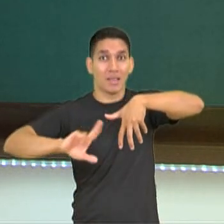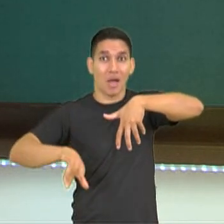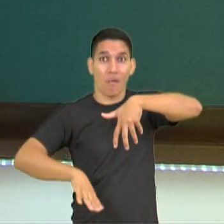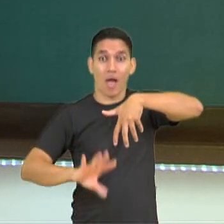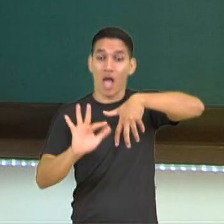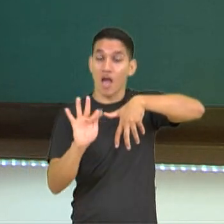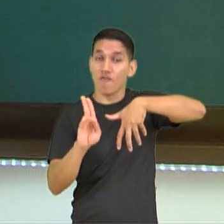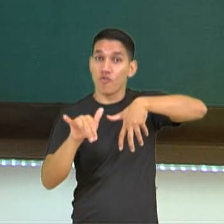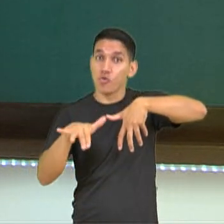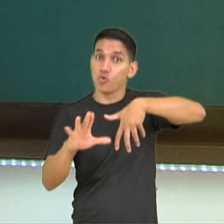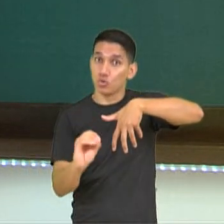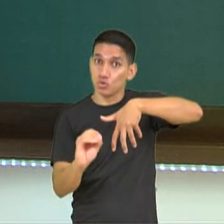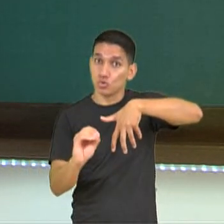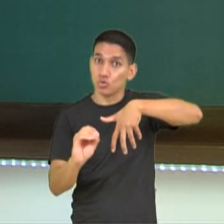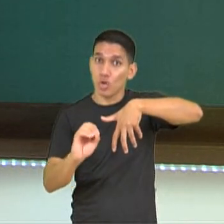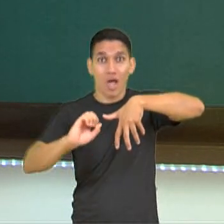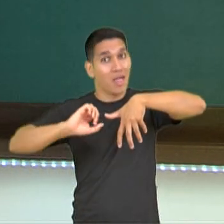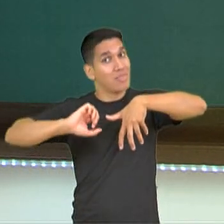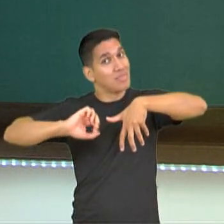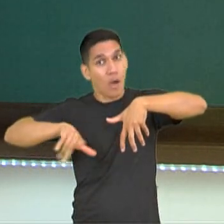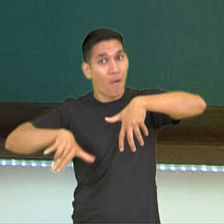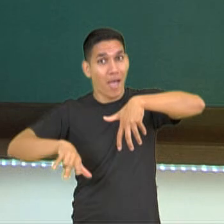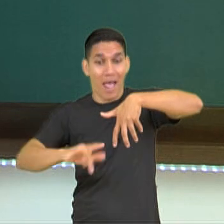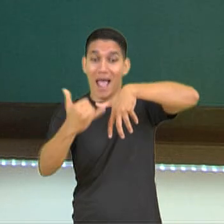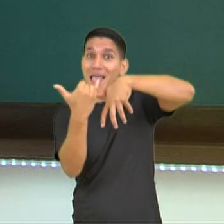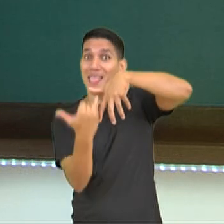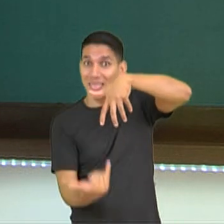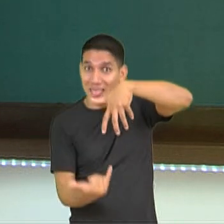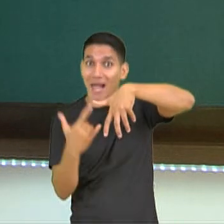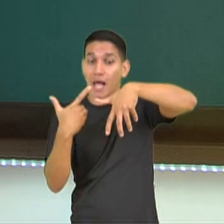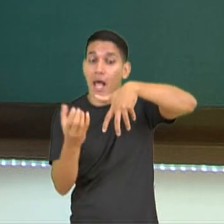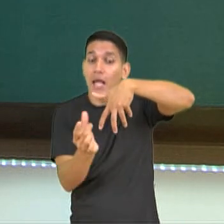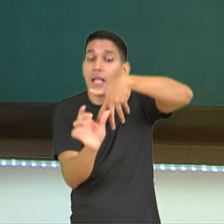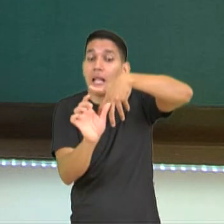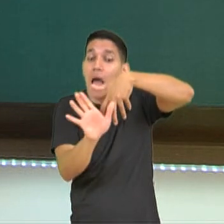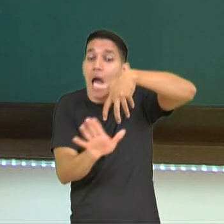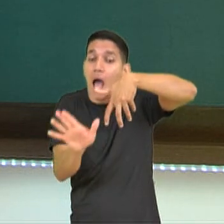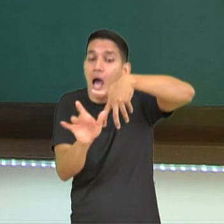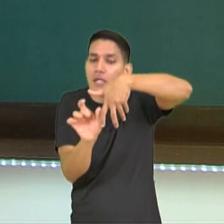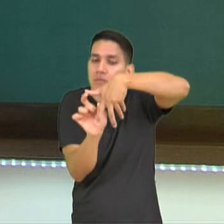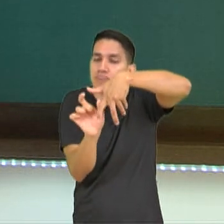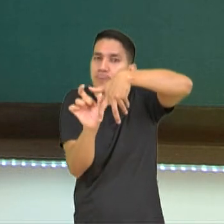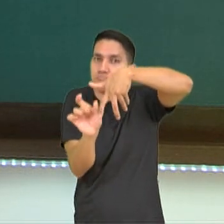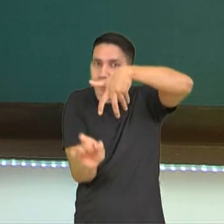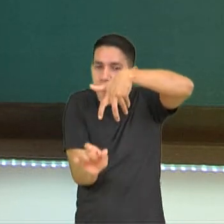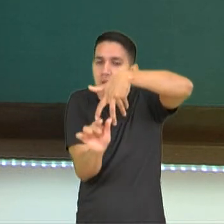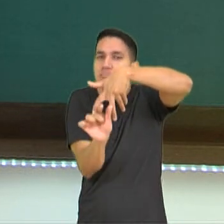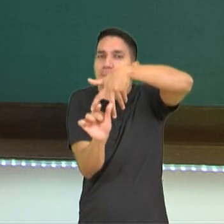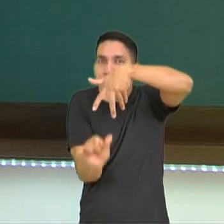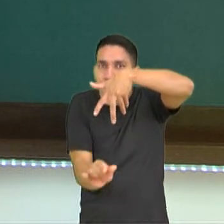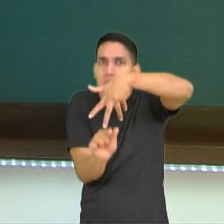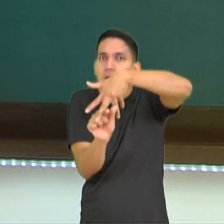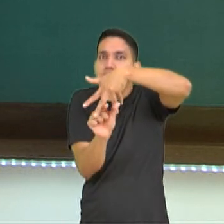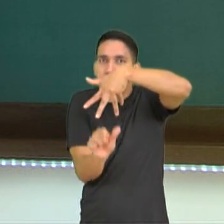um pedaço de terra que segue o mesmo horário que está dividido entre dois meridianos, certo? E aí se estabelece, então